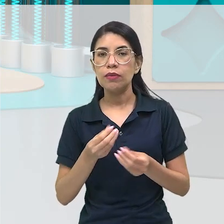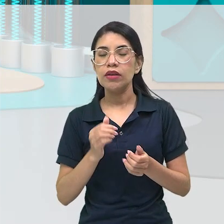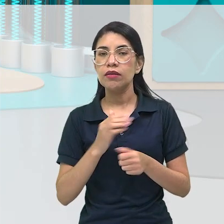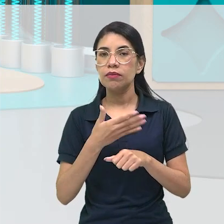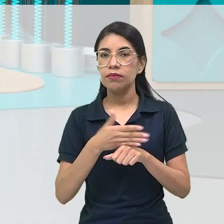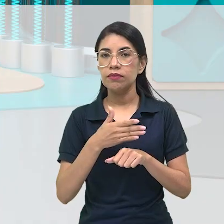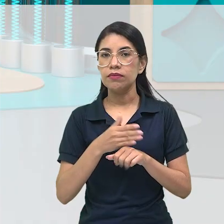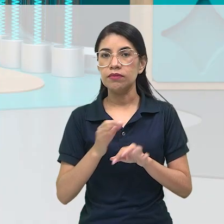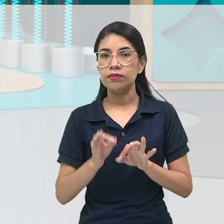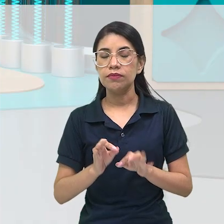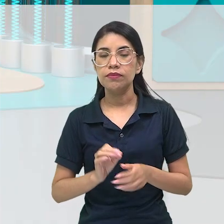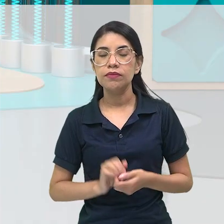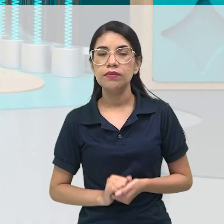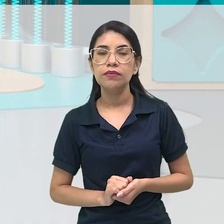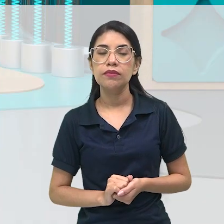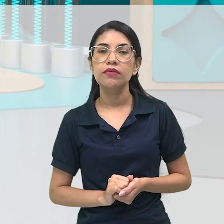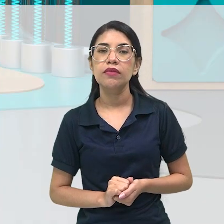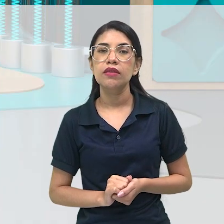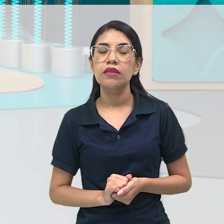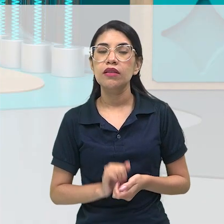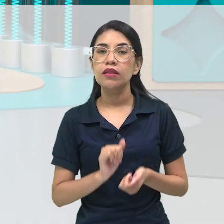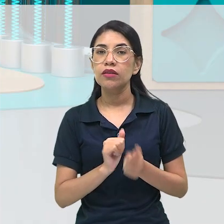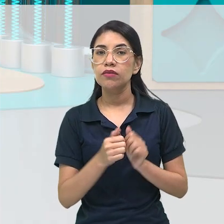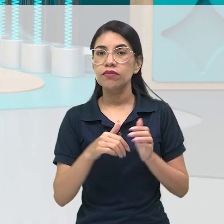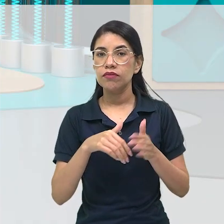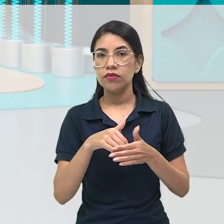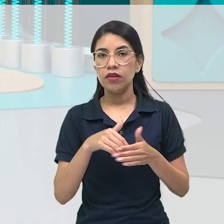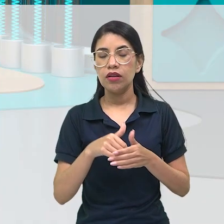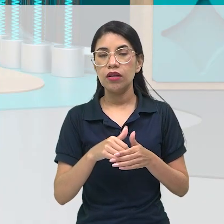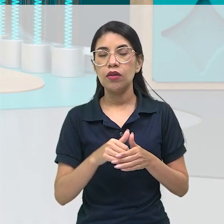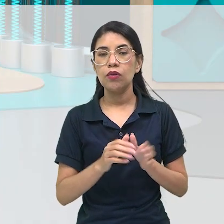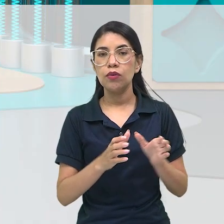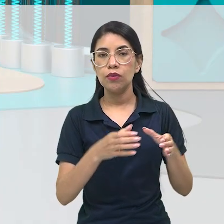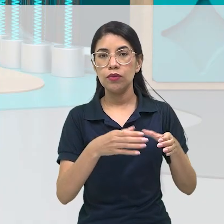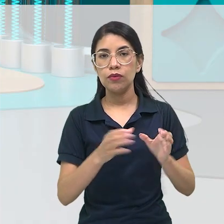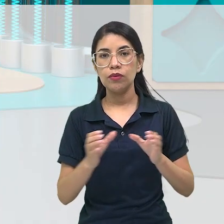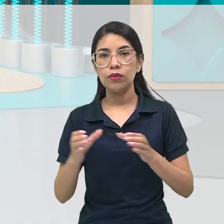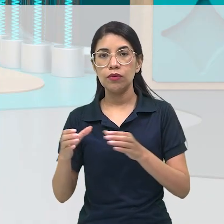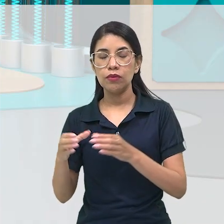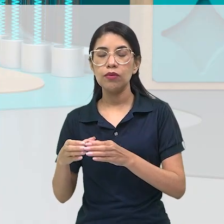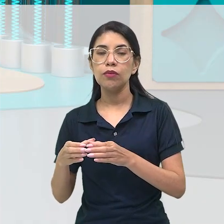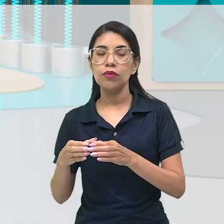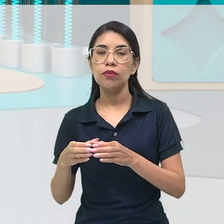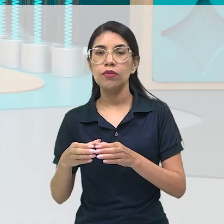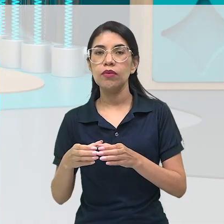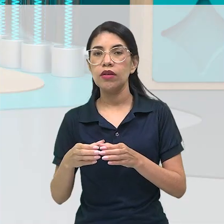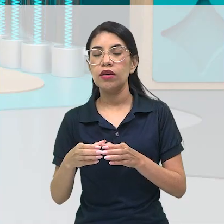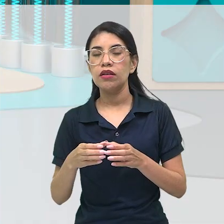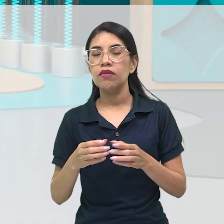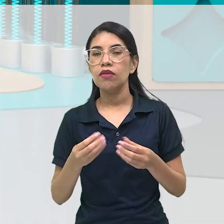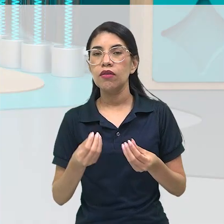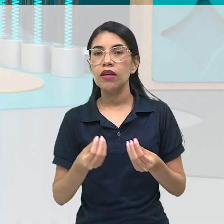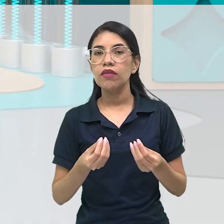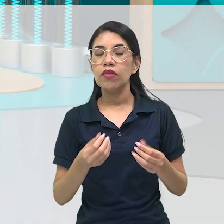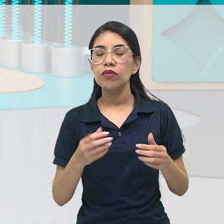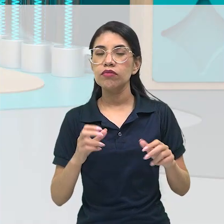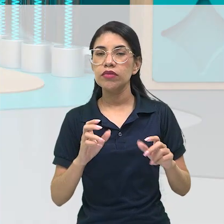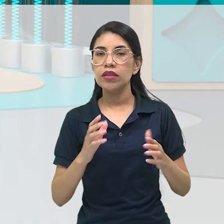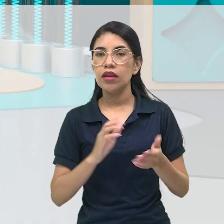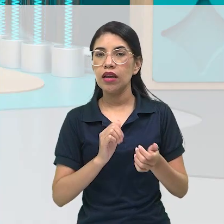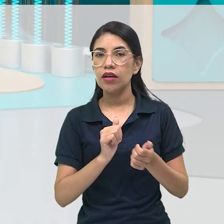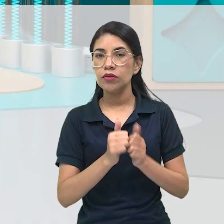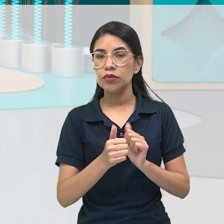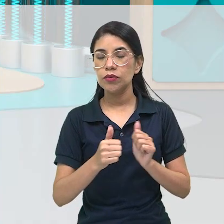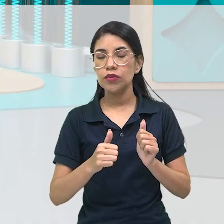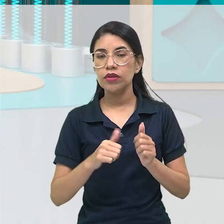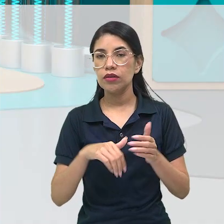futebol. Então, no futebol, os dois times eles entram em campo e aí eles jogam todo mundo junto